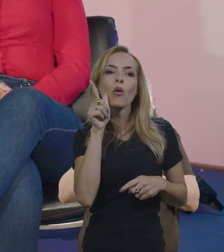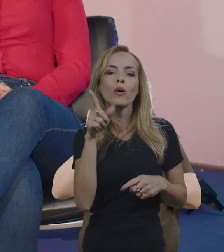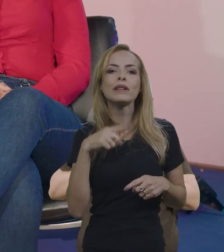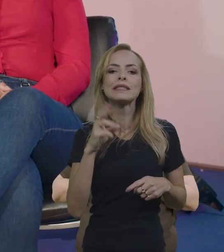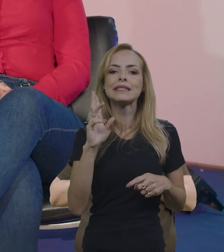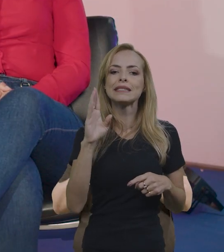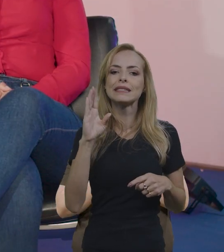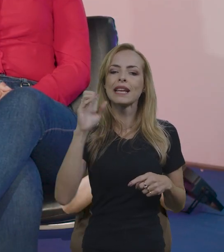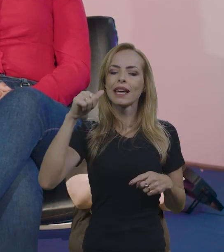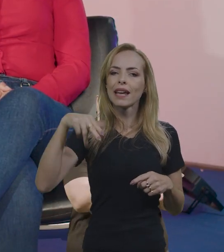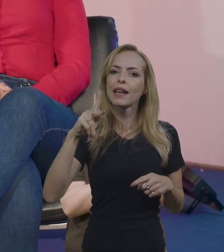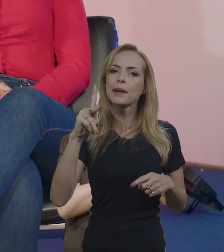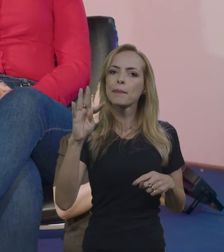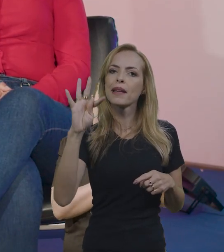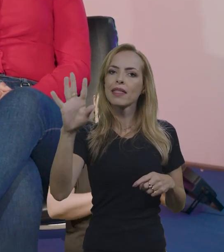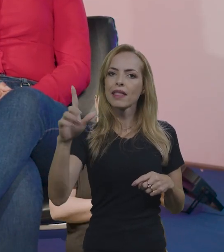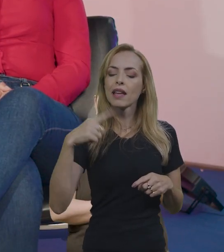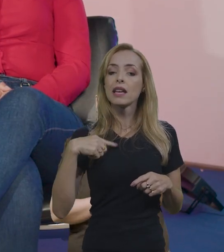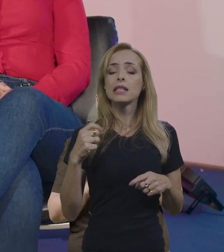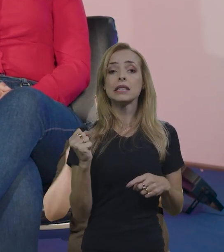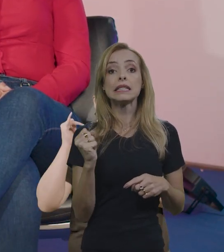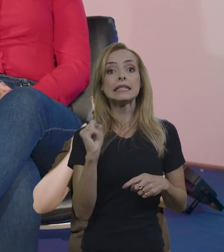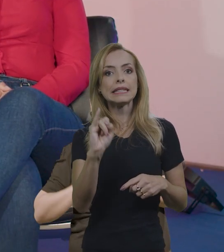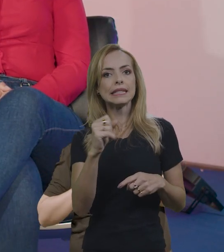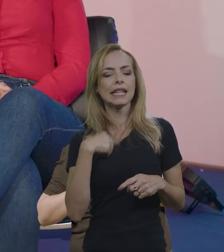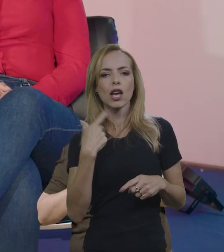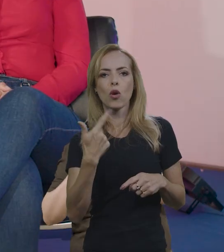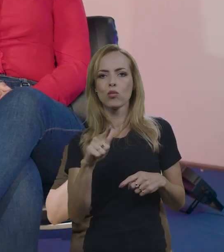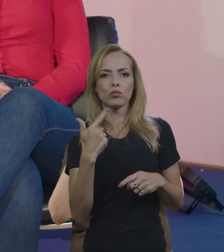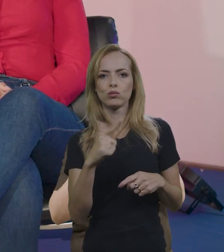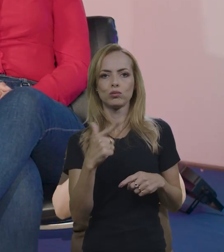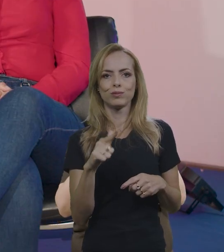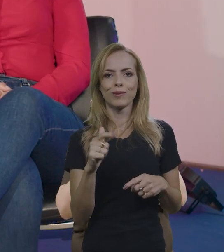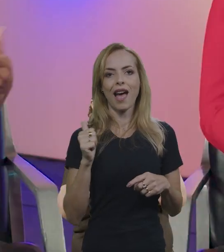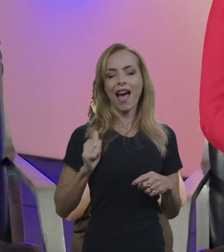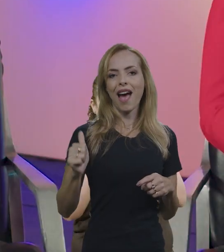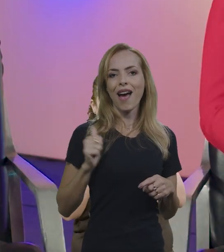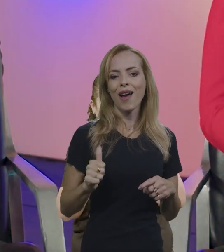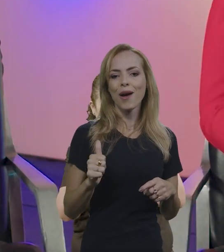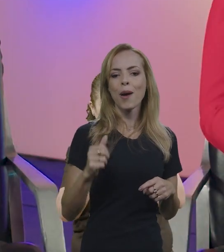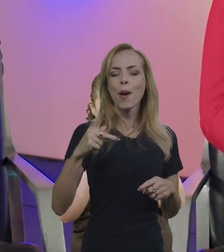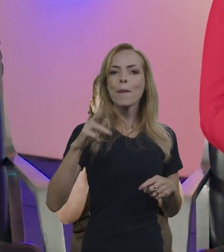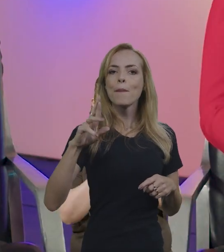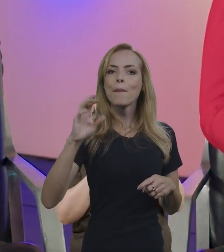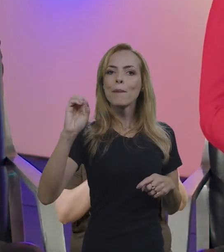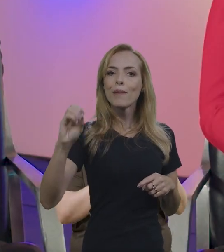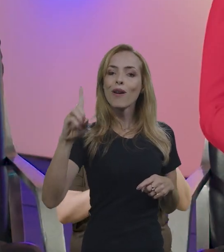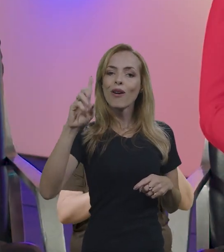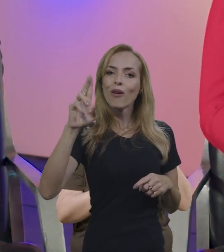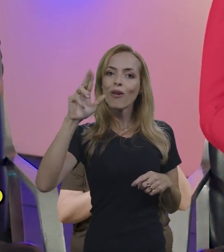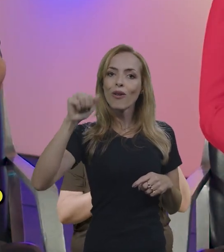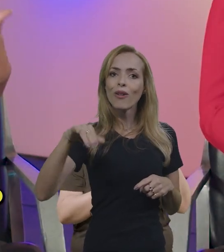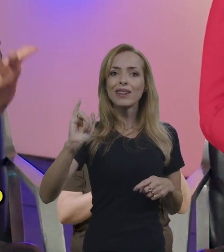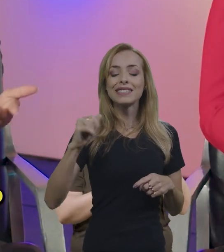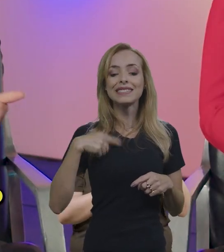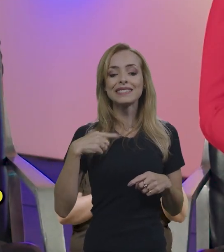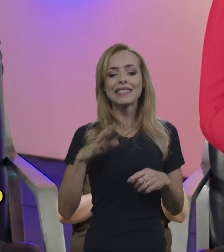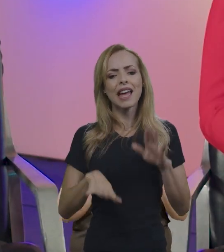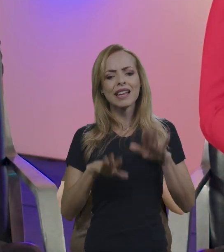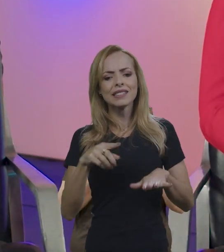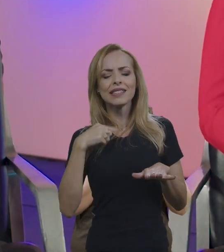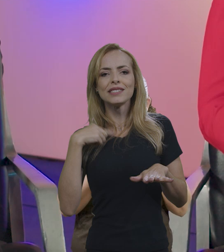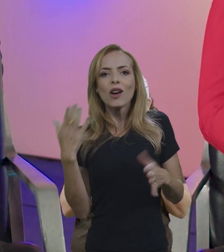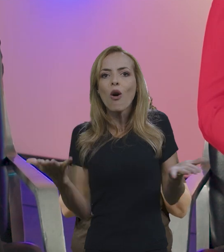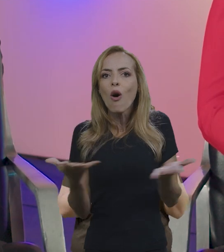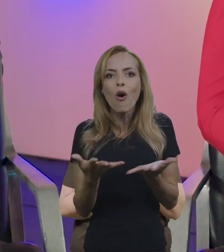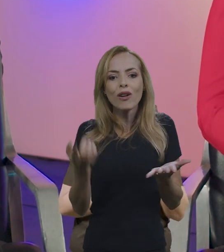também, então talvez se eu não tivesse a bolsa do ProUni, provavelmente eu não estaria aqui hoje, eu estaria trabalhando, não estaria fazendo o curso